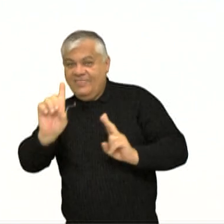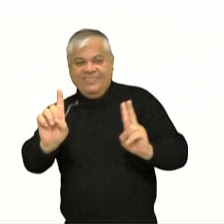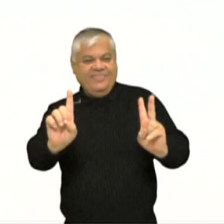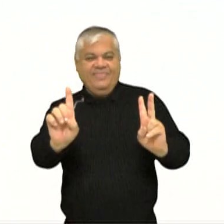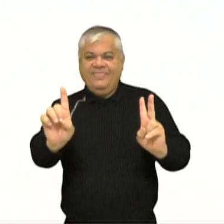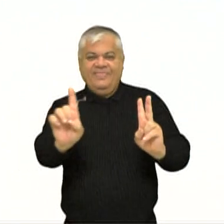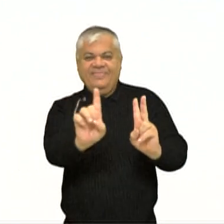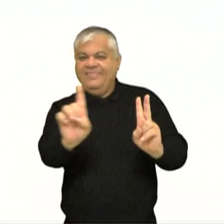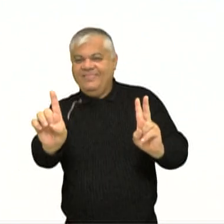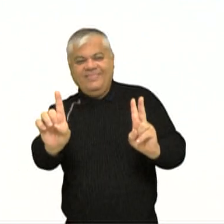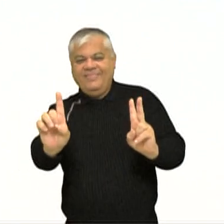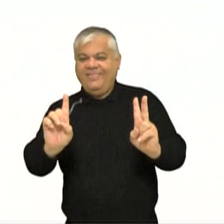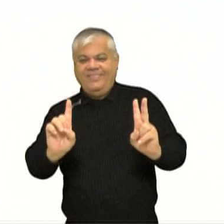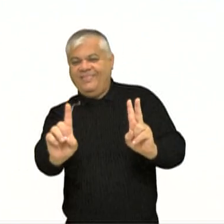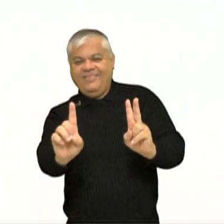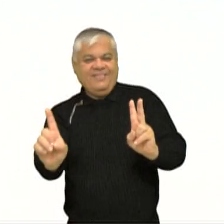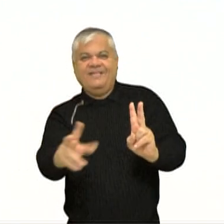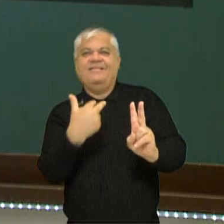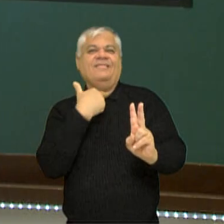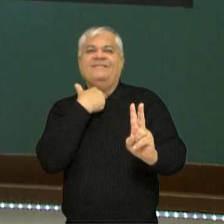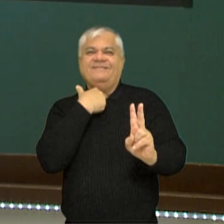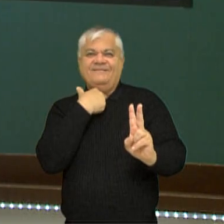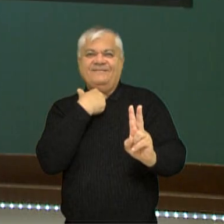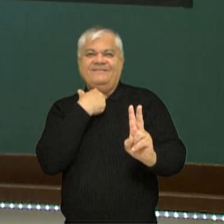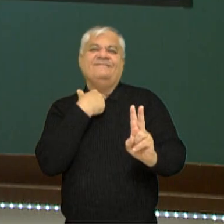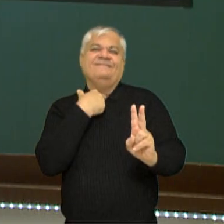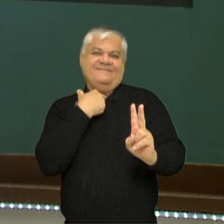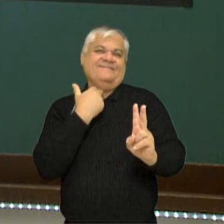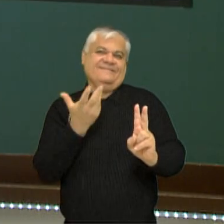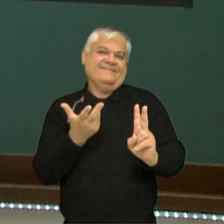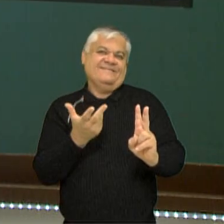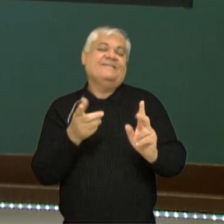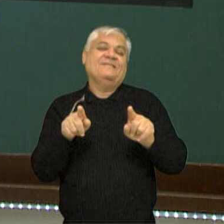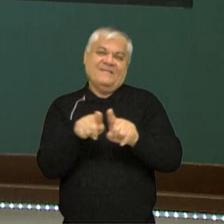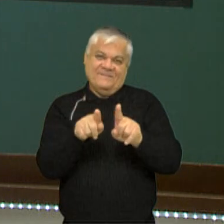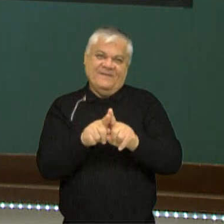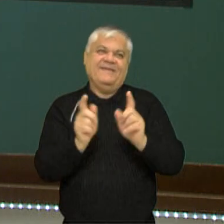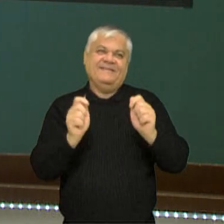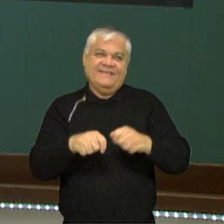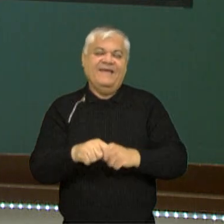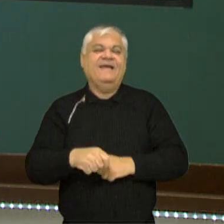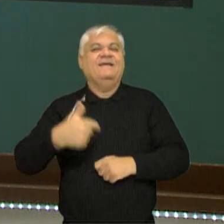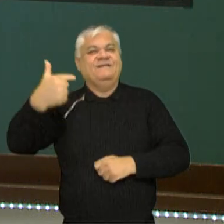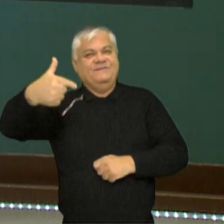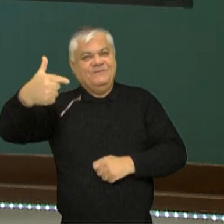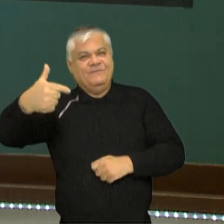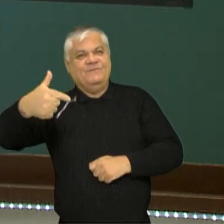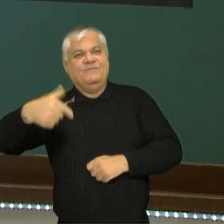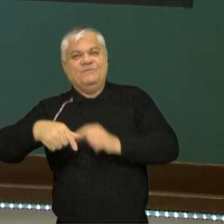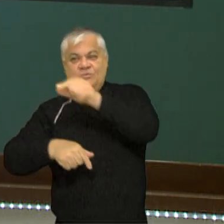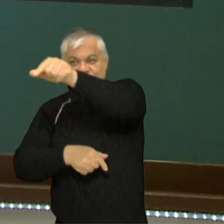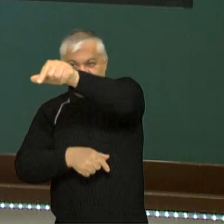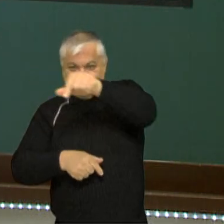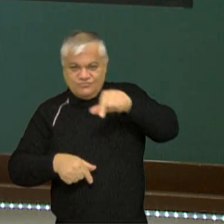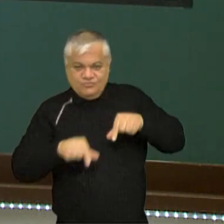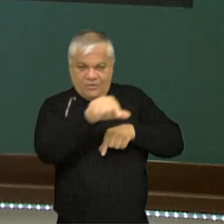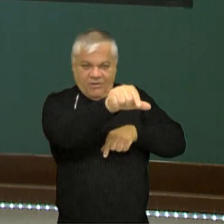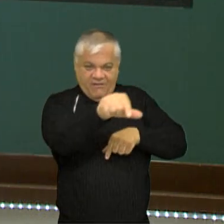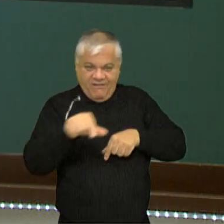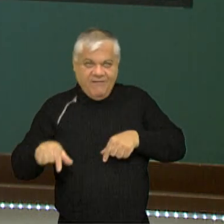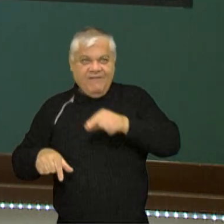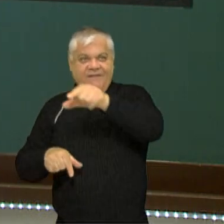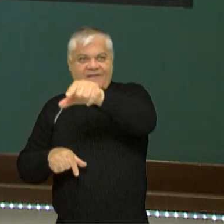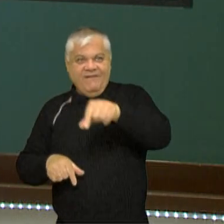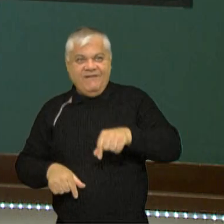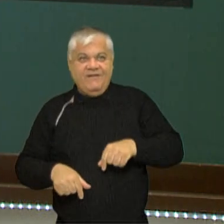fica dominado nesses dois corredores. Isso também pode acontecer nas colunas, ó. Eu domino as duas colunas,